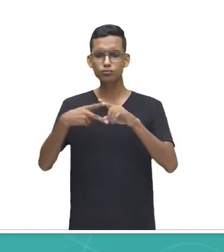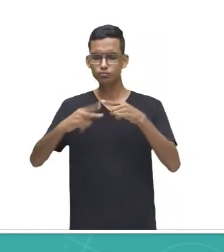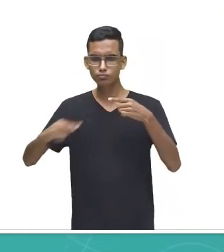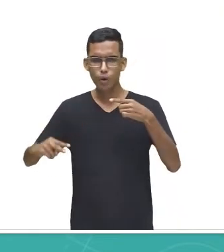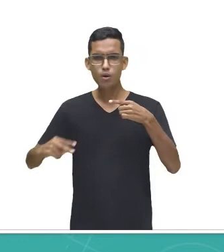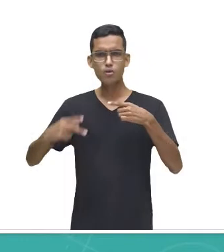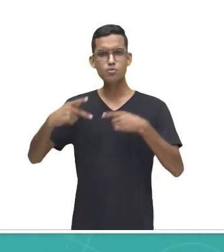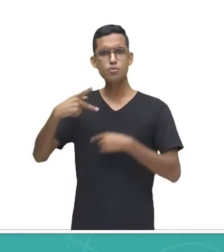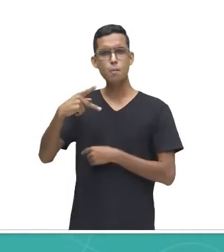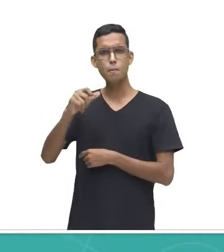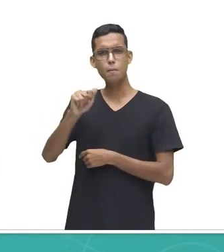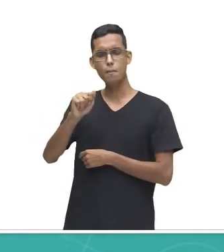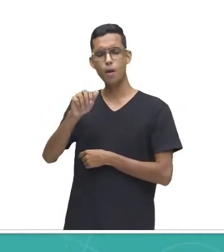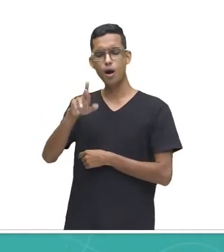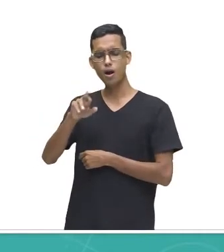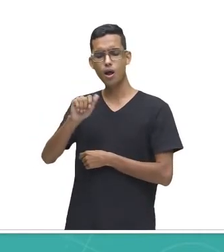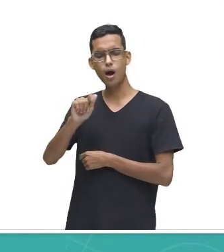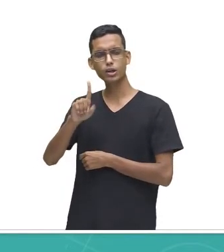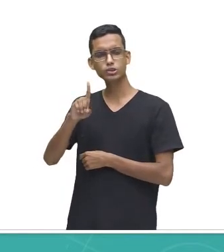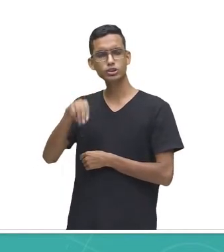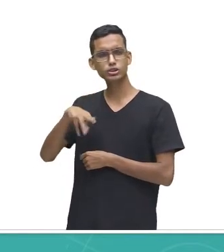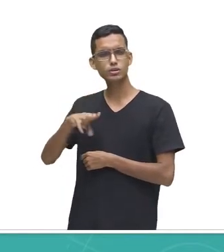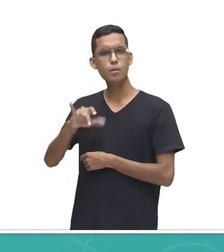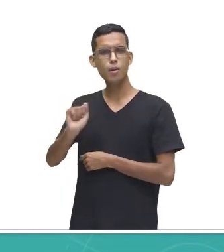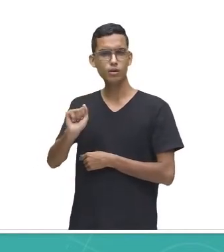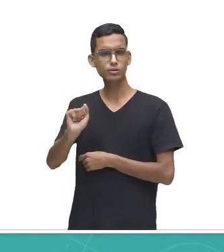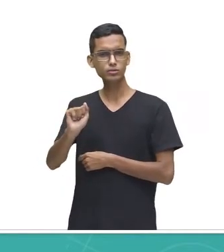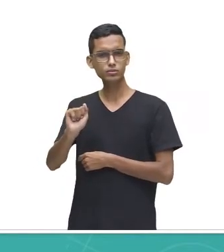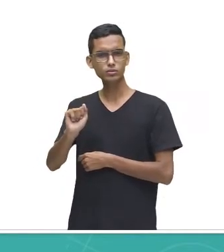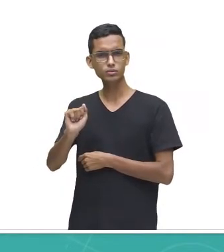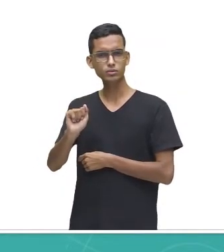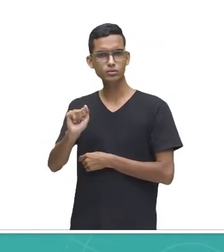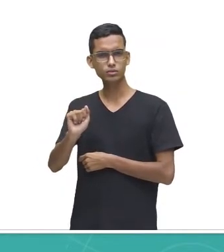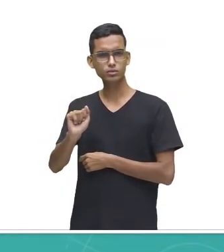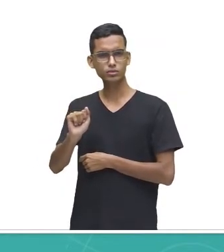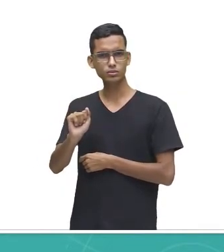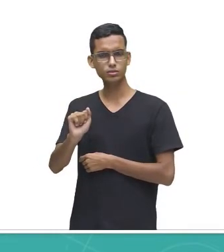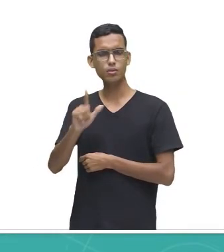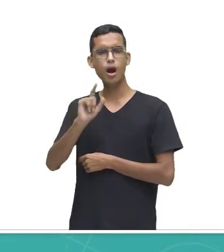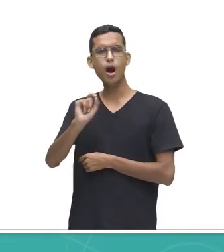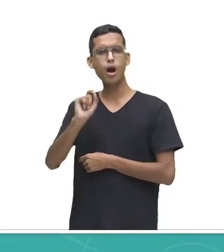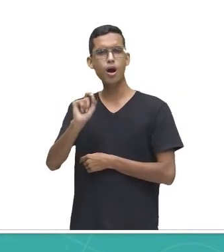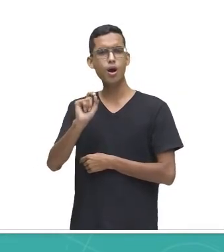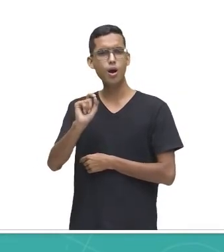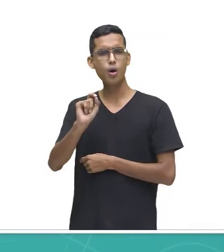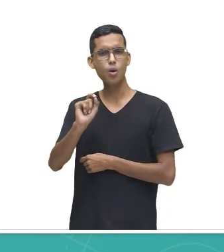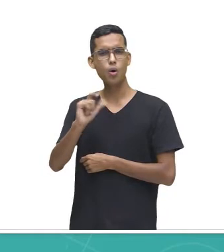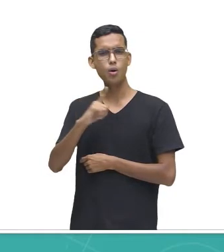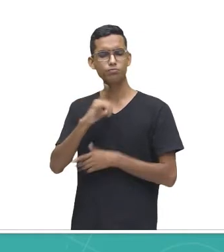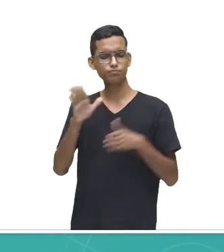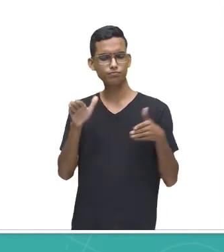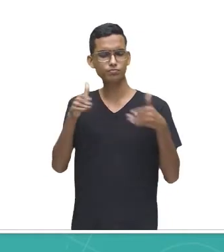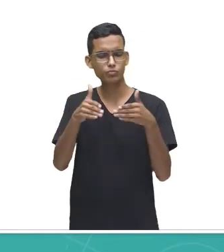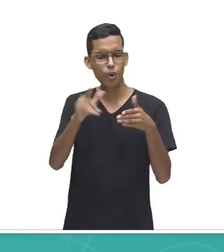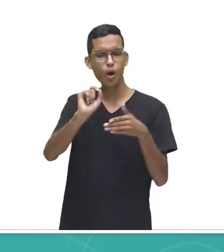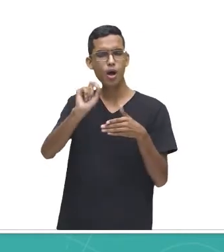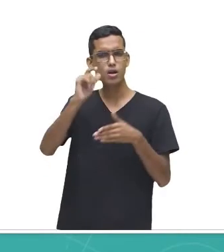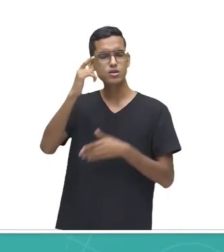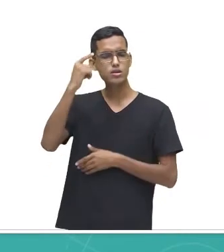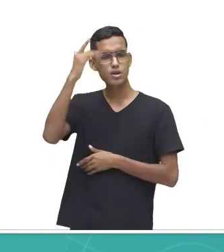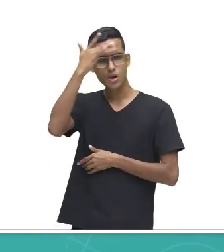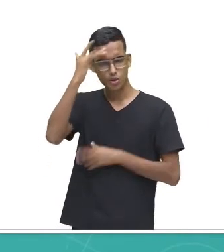explicação mitológica da realidade, para um antropocentrismo, que o ser humano pudesse pensar a sua